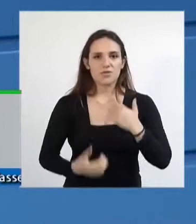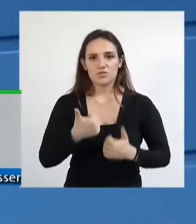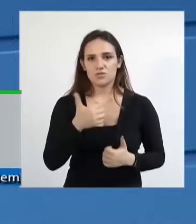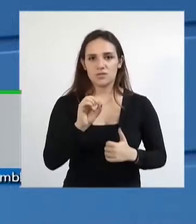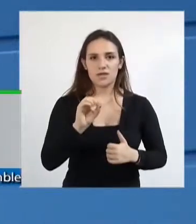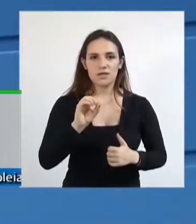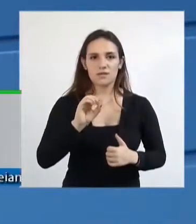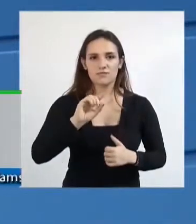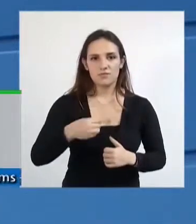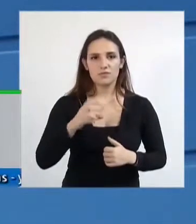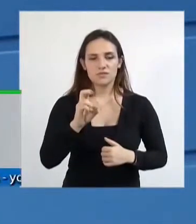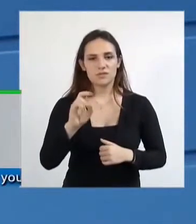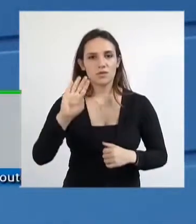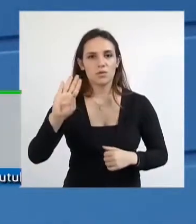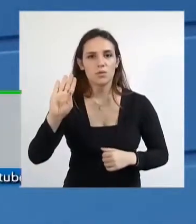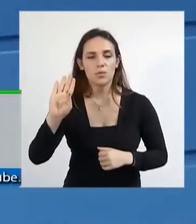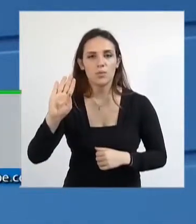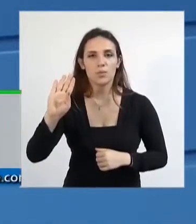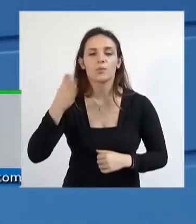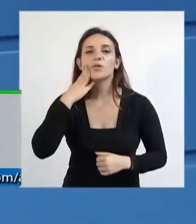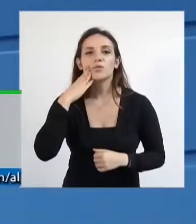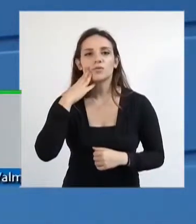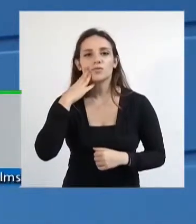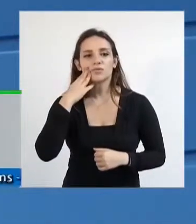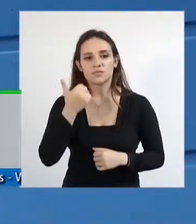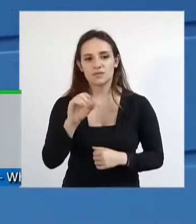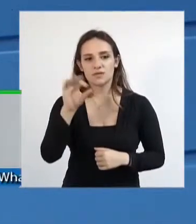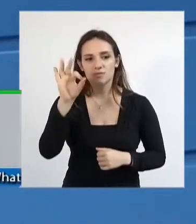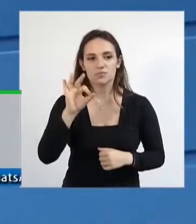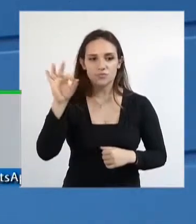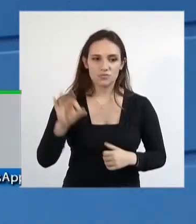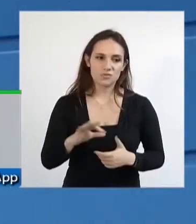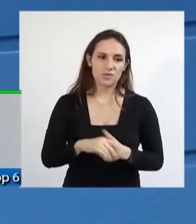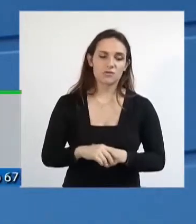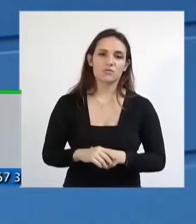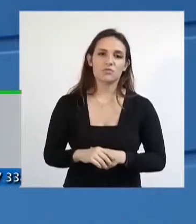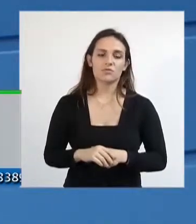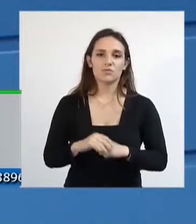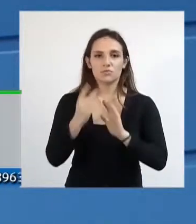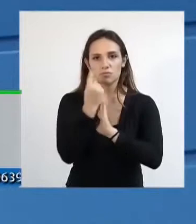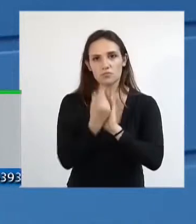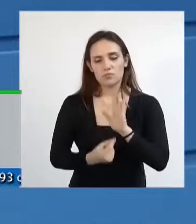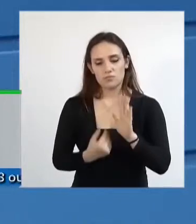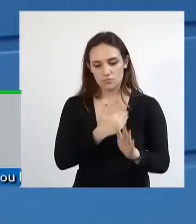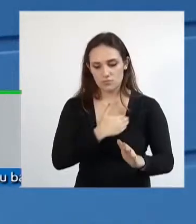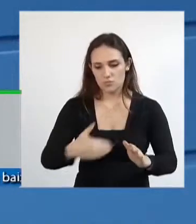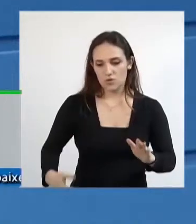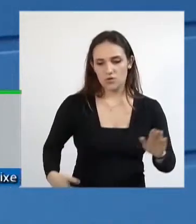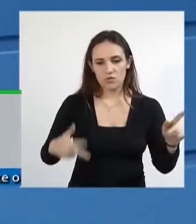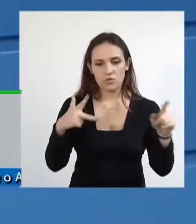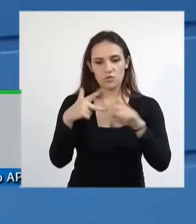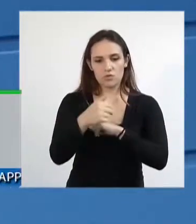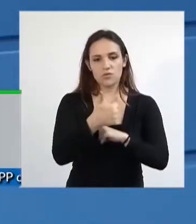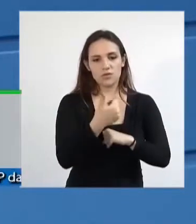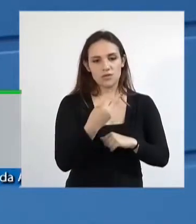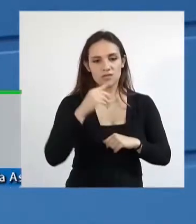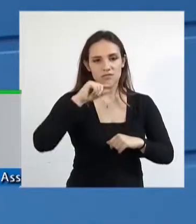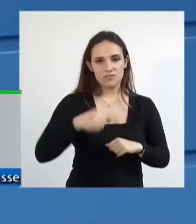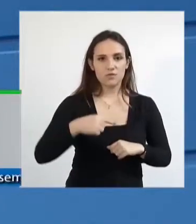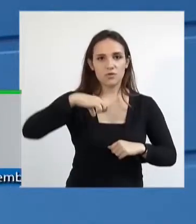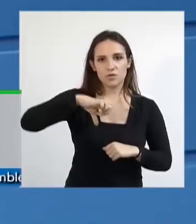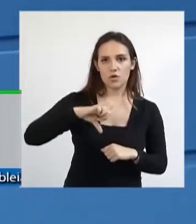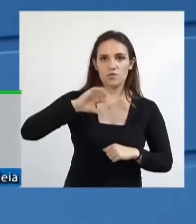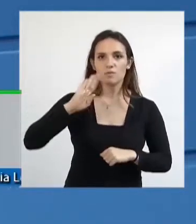e meio ou 10% do orçamento. Governo corta 13,9 bilhões